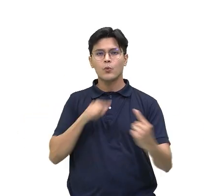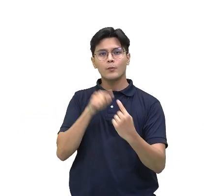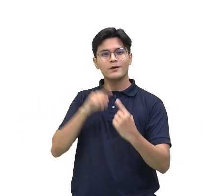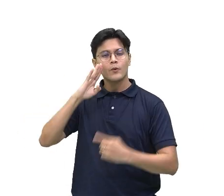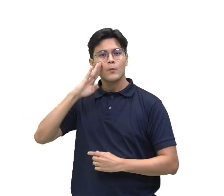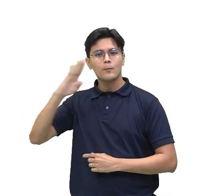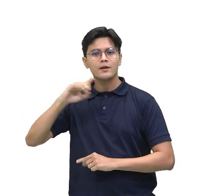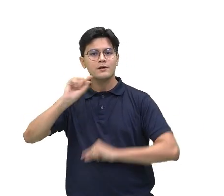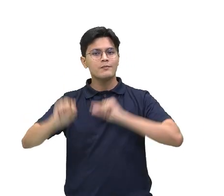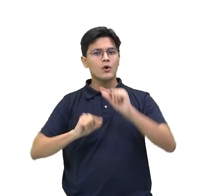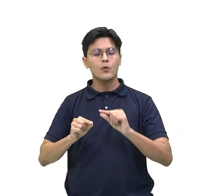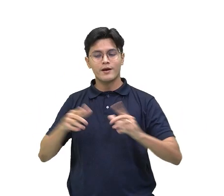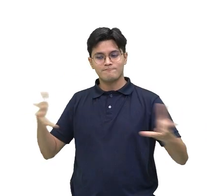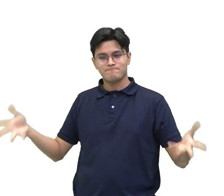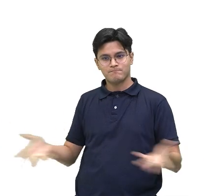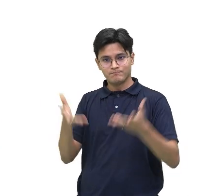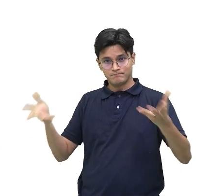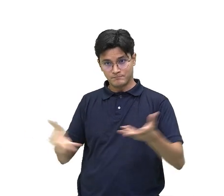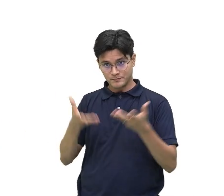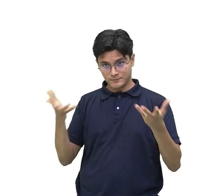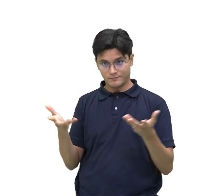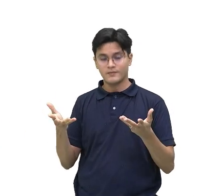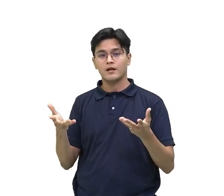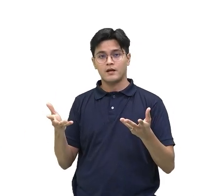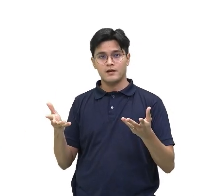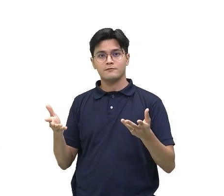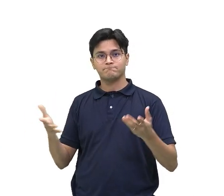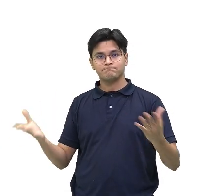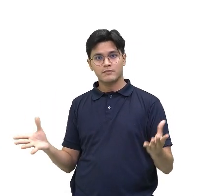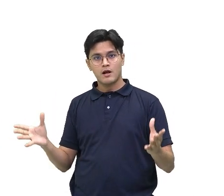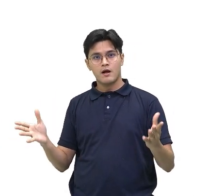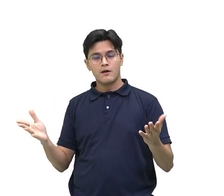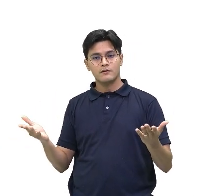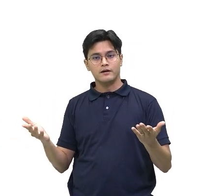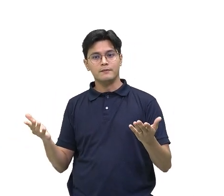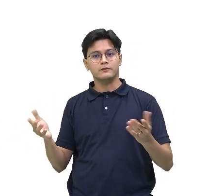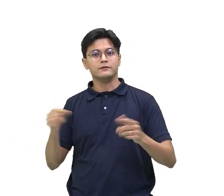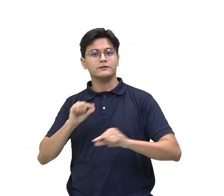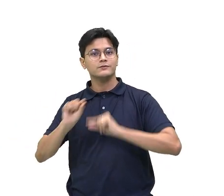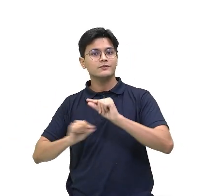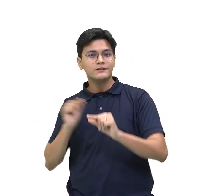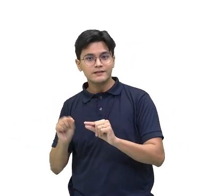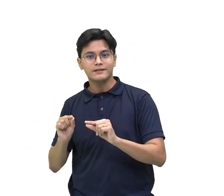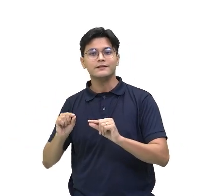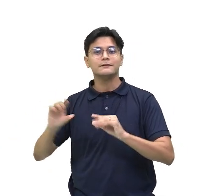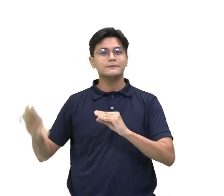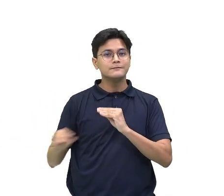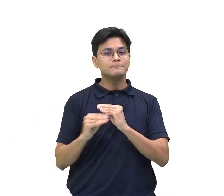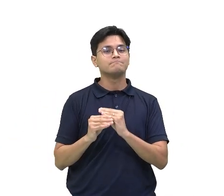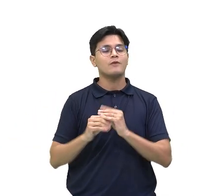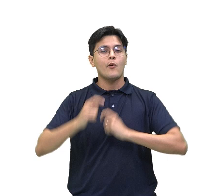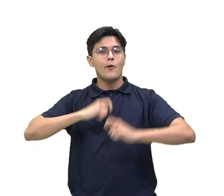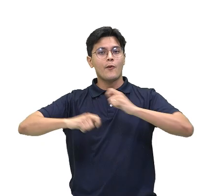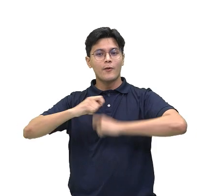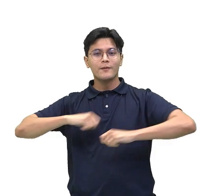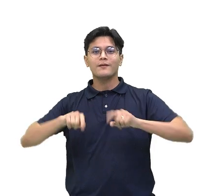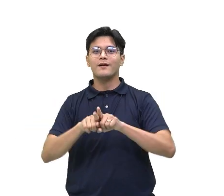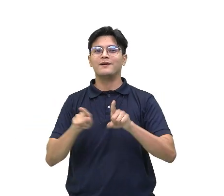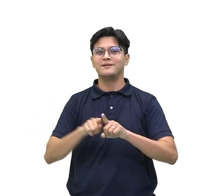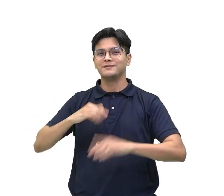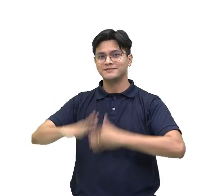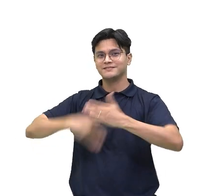impulsionar a integração econômica e ampliar a prosperidade local, né? Por meio o quê?